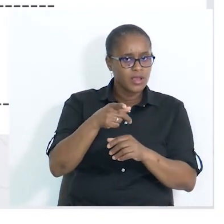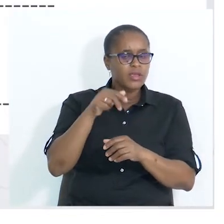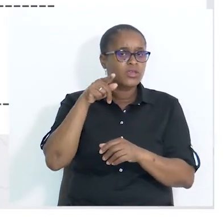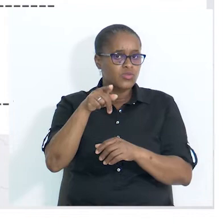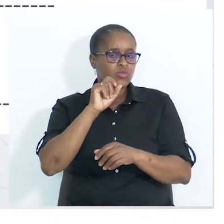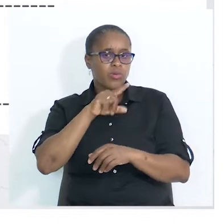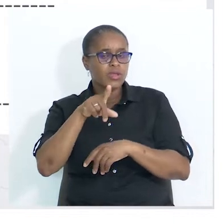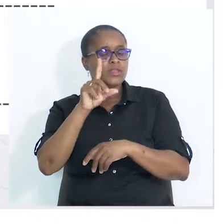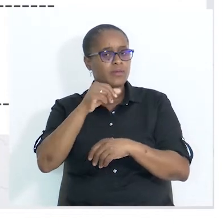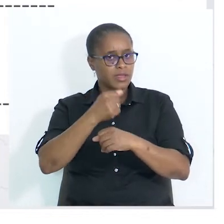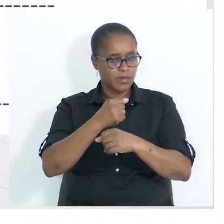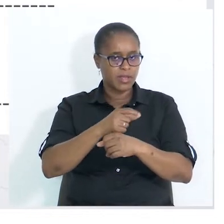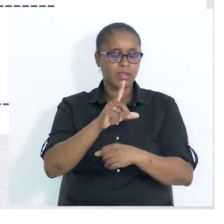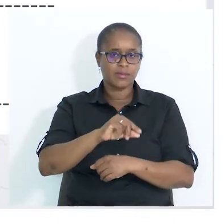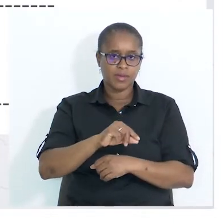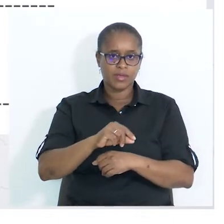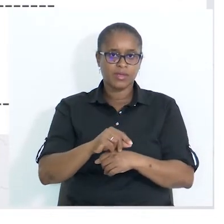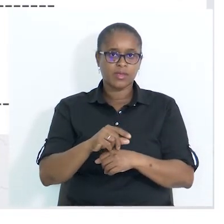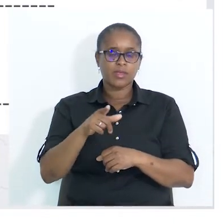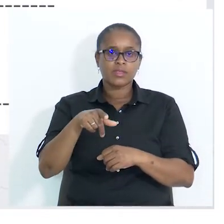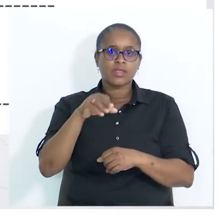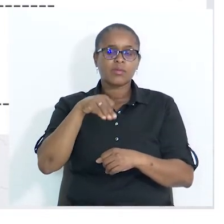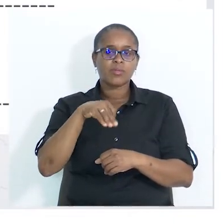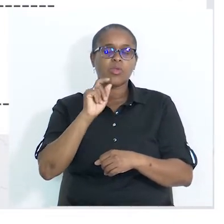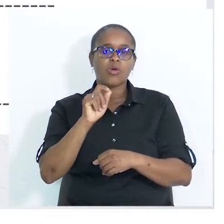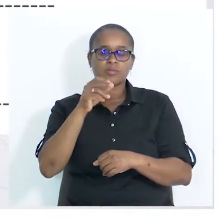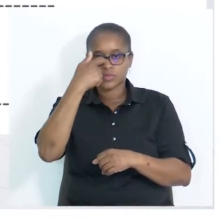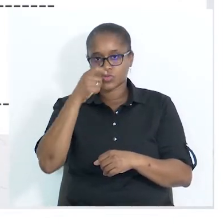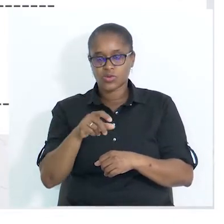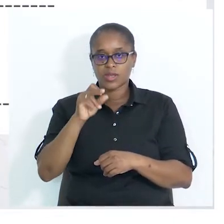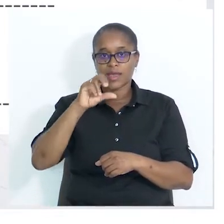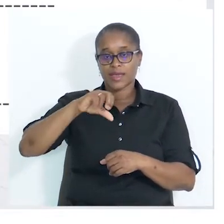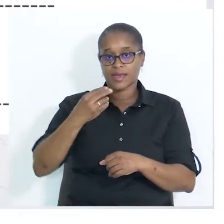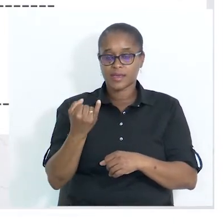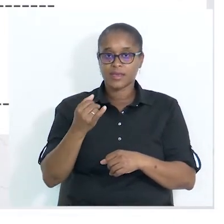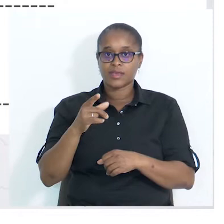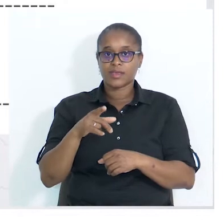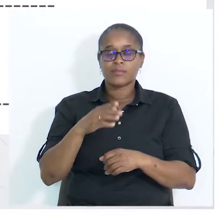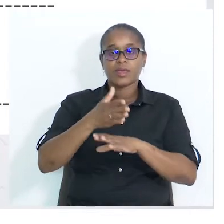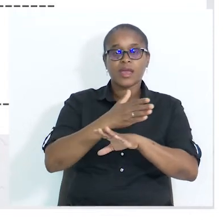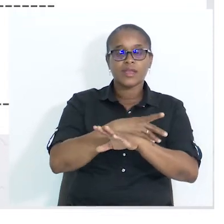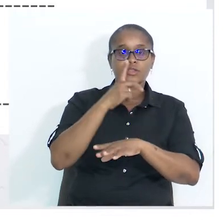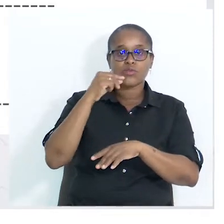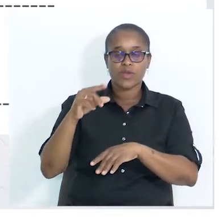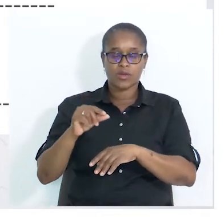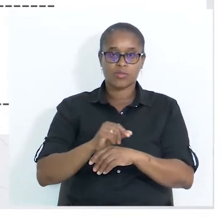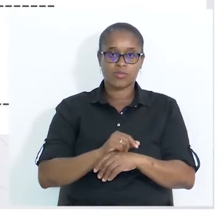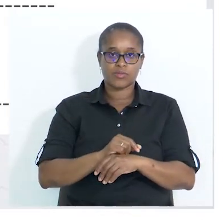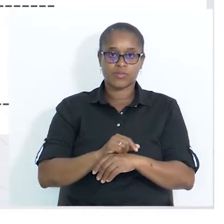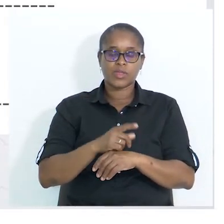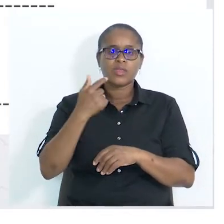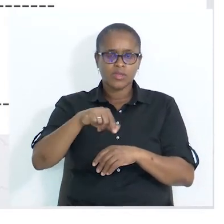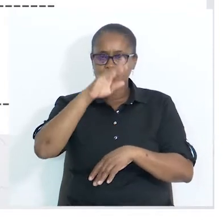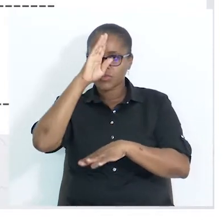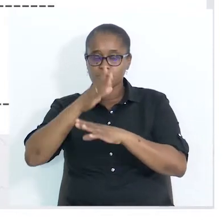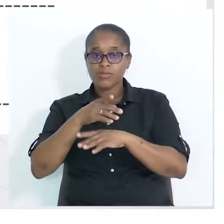tu podes também trabalhar. Deslocação do pronome pessoal átono para antes do verbo. Houve